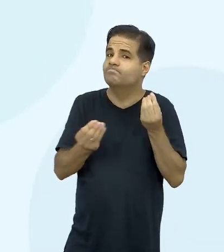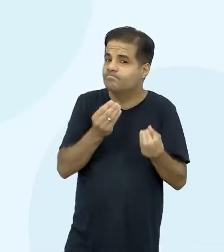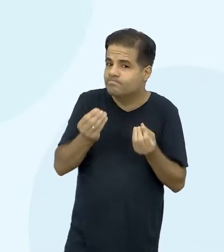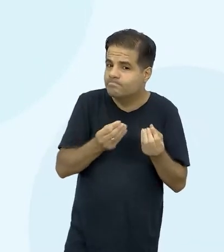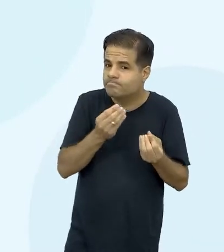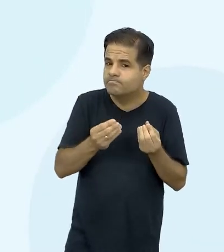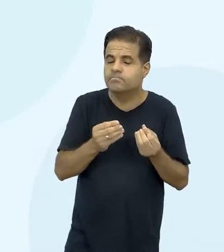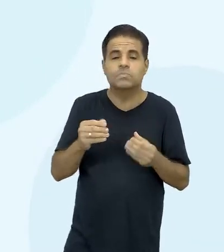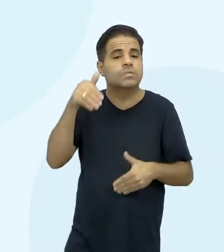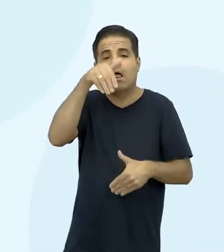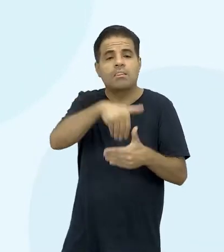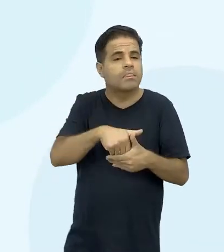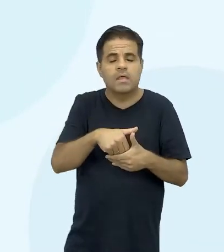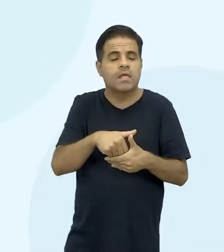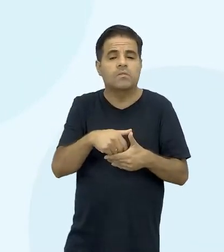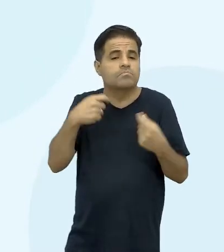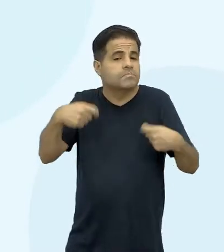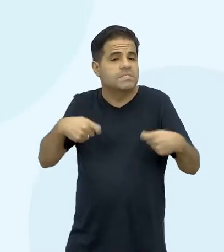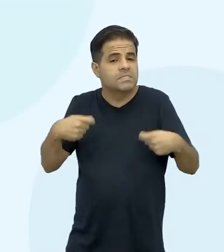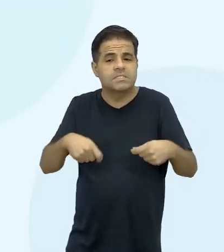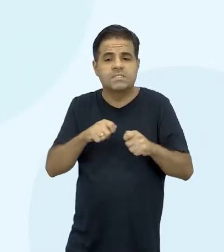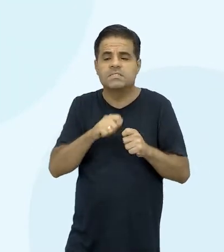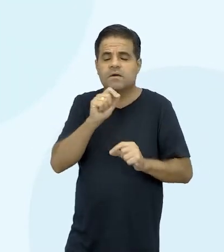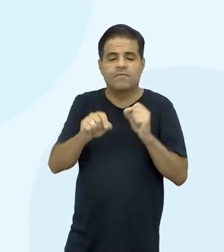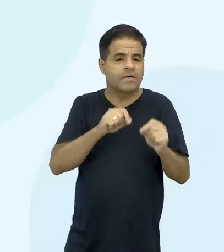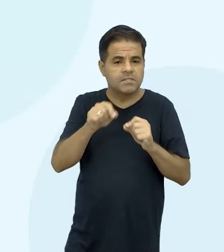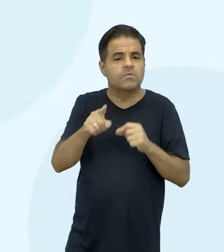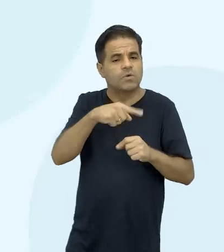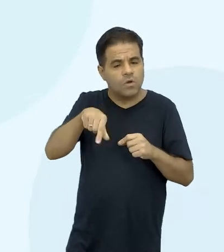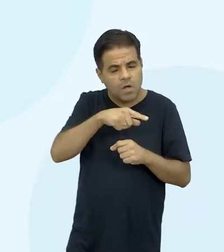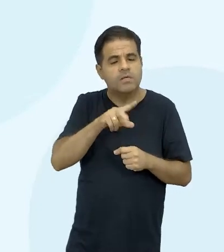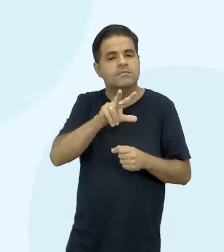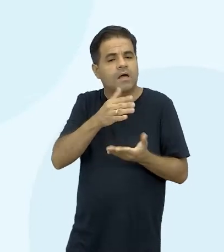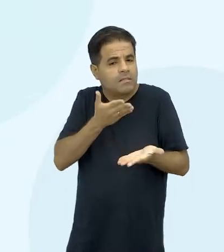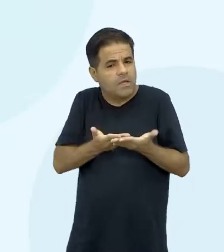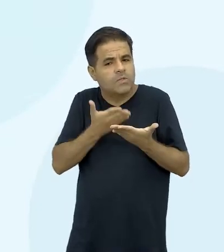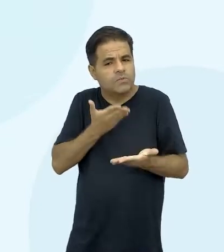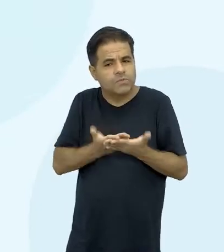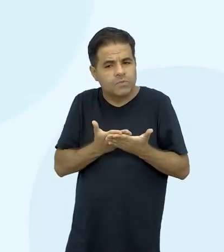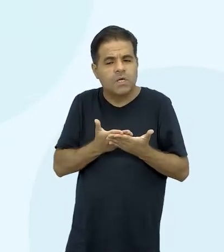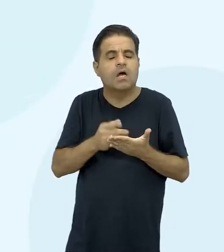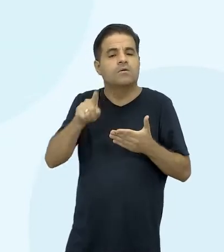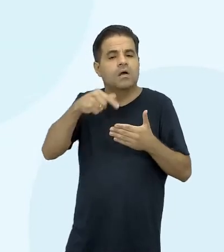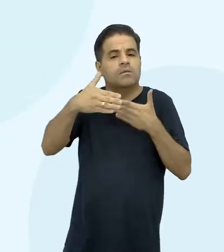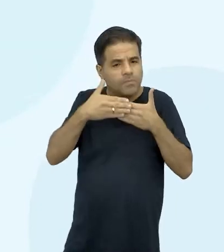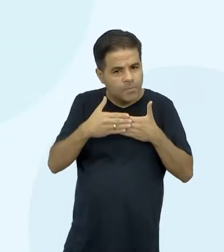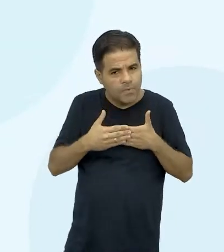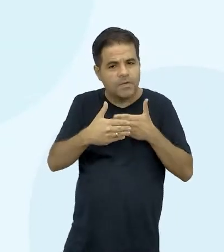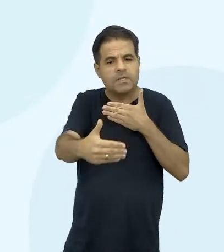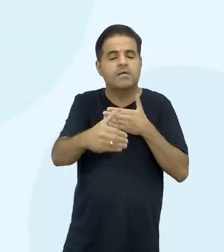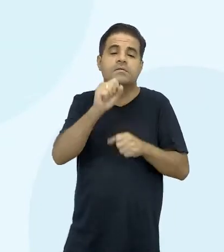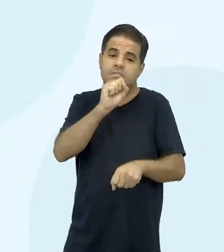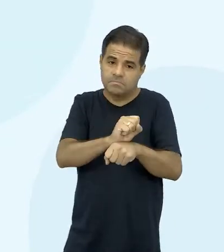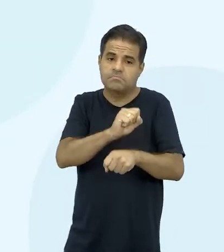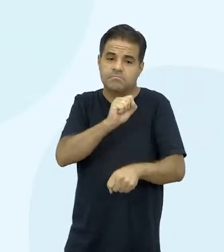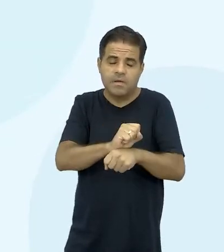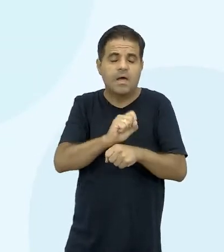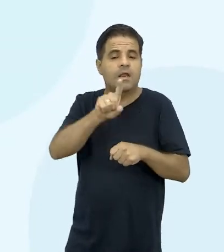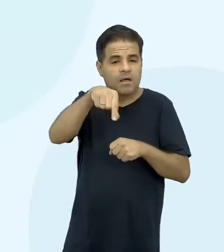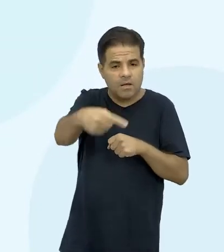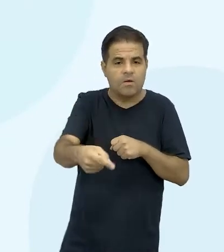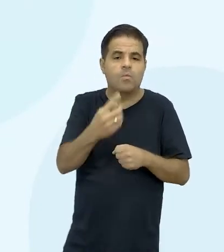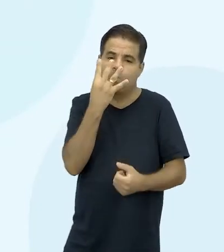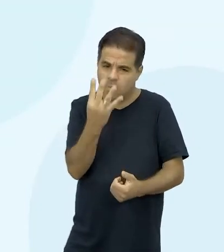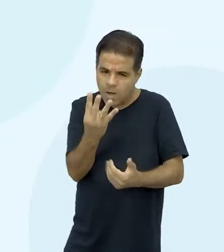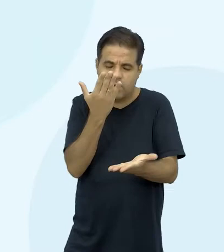que está em jogo naquilo que nós estamos estudando. A partir disso, se espera nas próximas